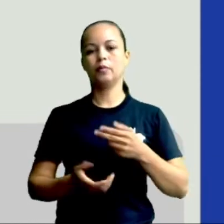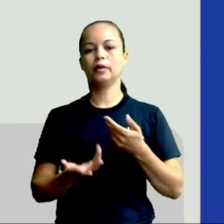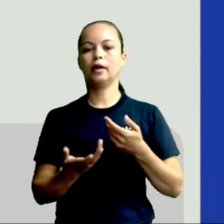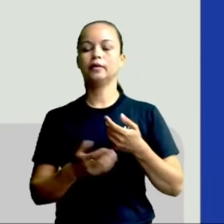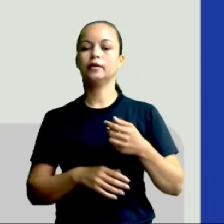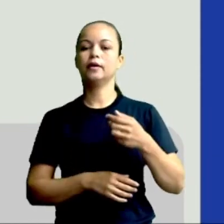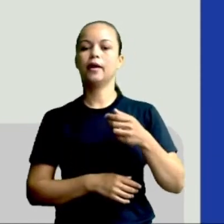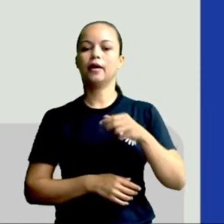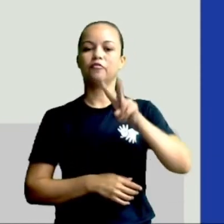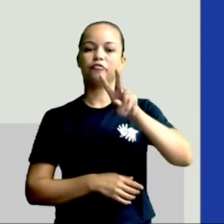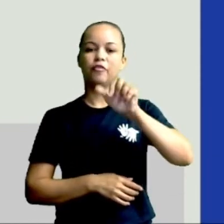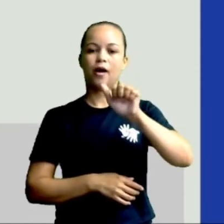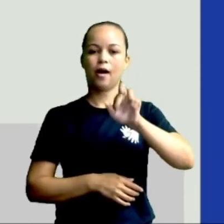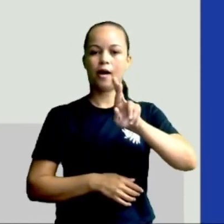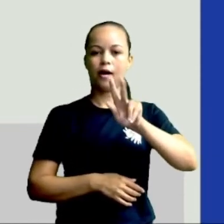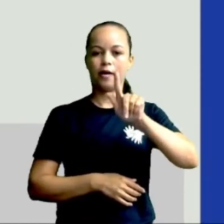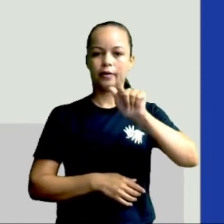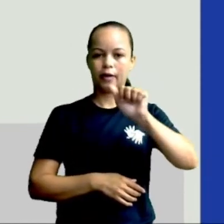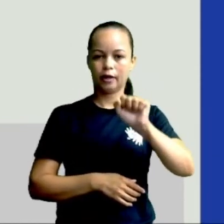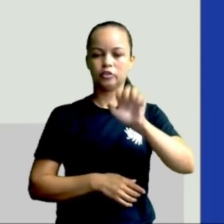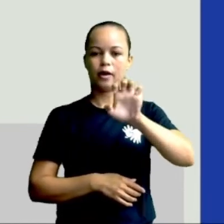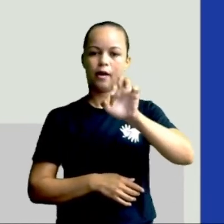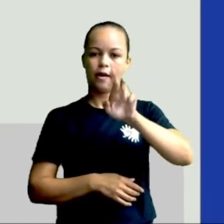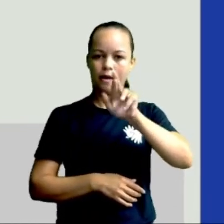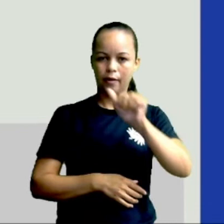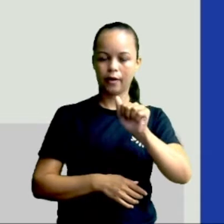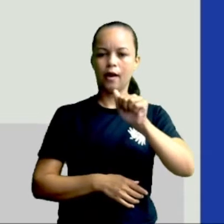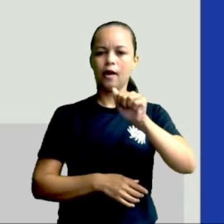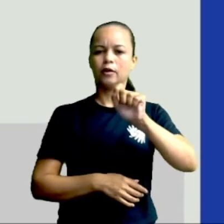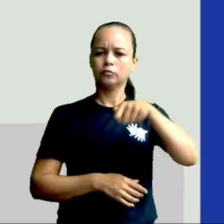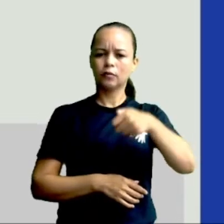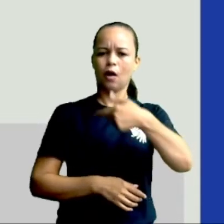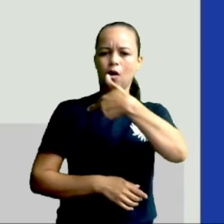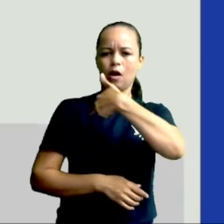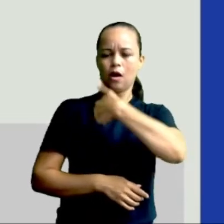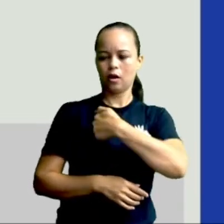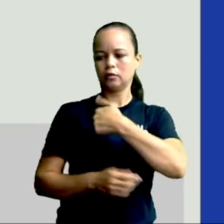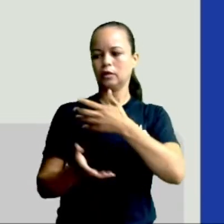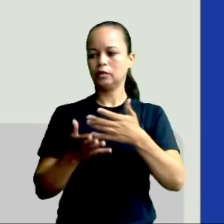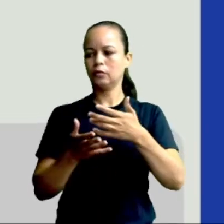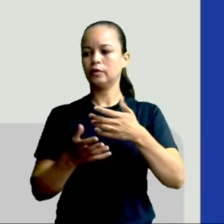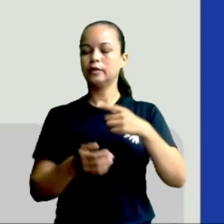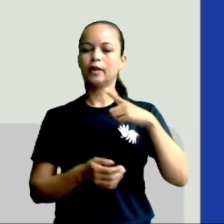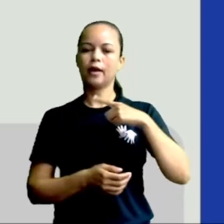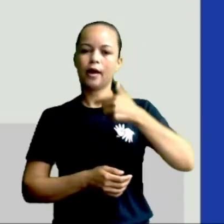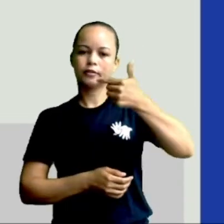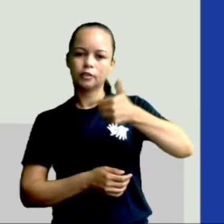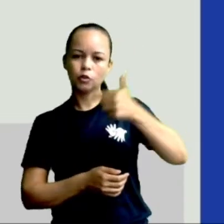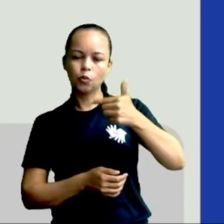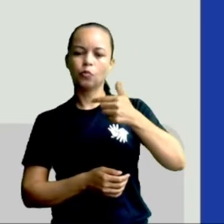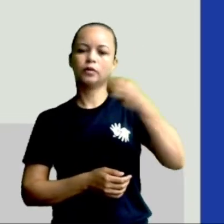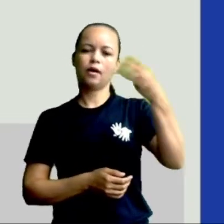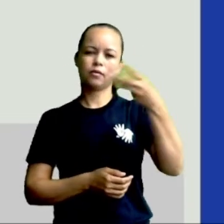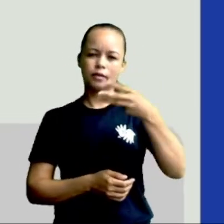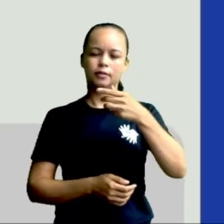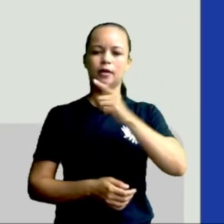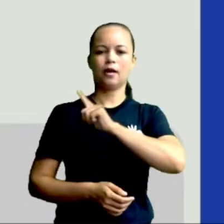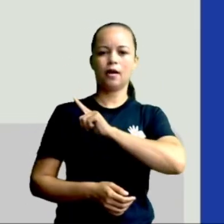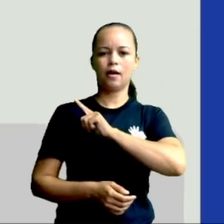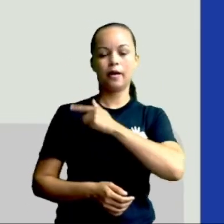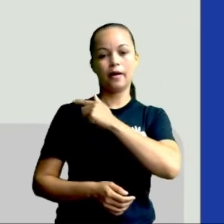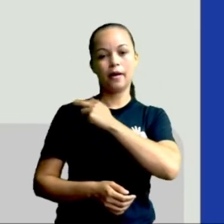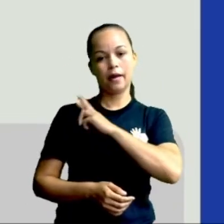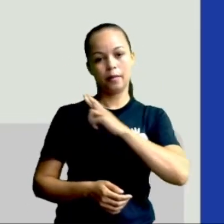Era Vargas, tá? Que na verdade vai abarcar aí a Segunda e a Terceira República. A Terceira República chamada